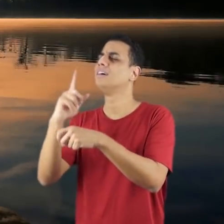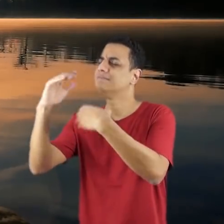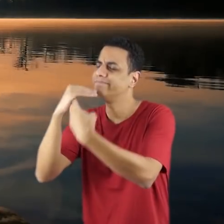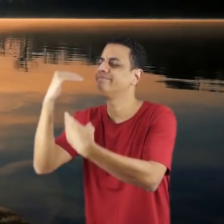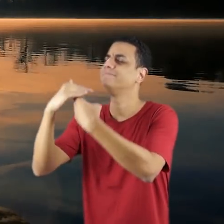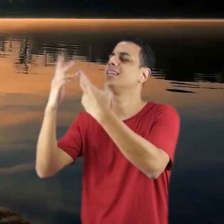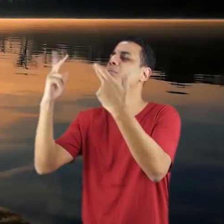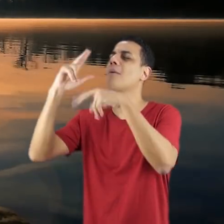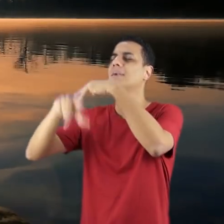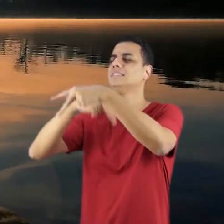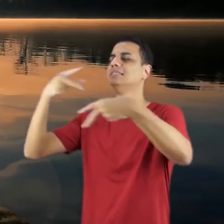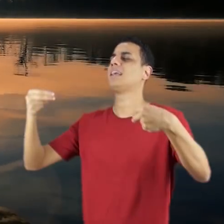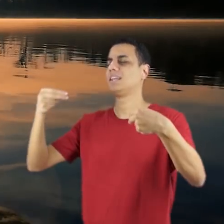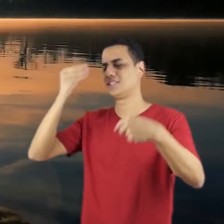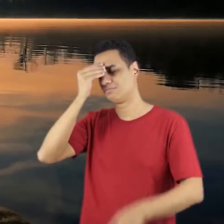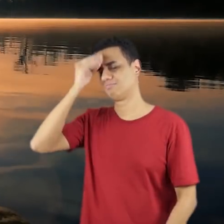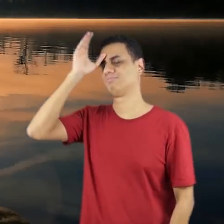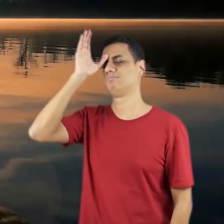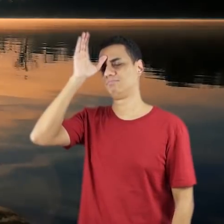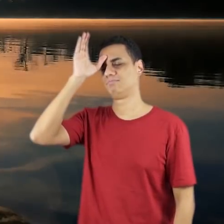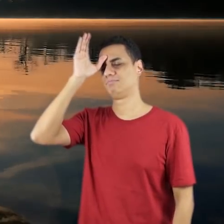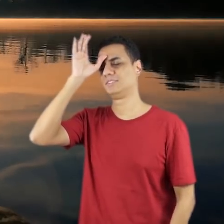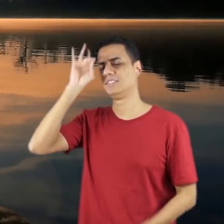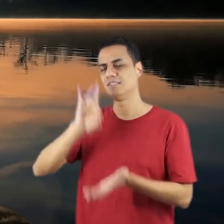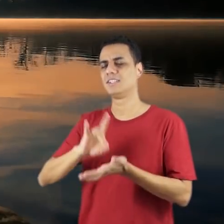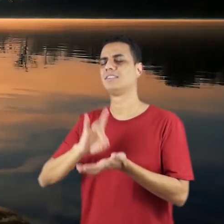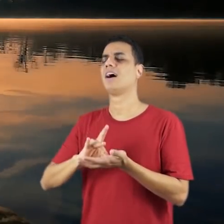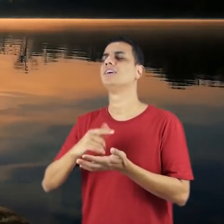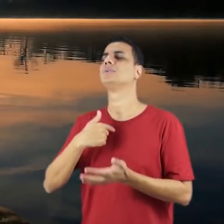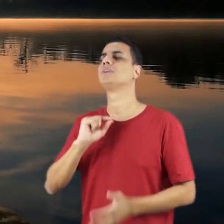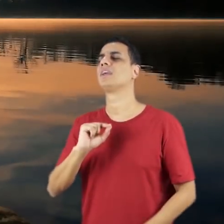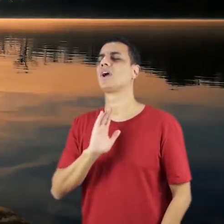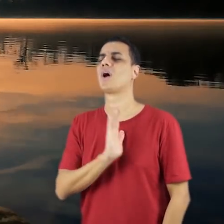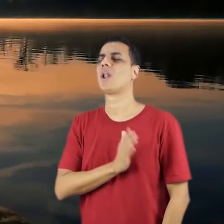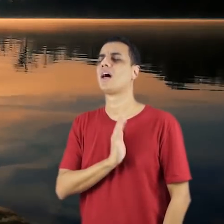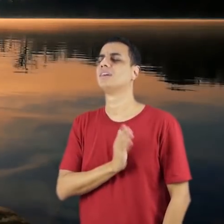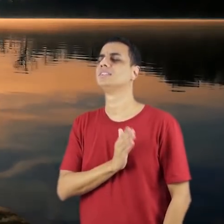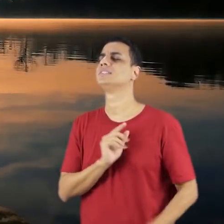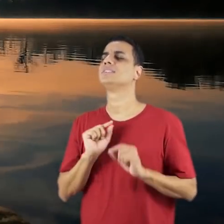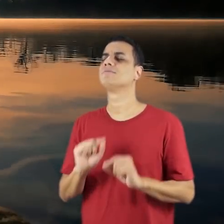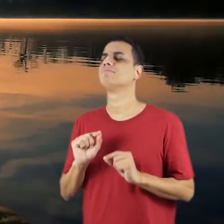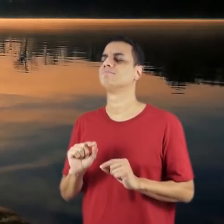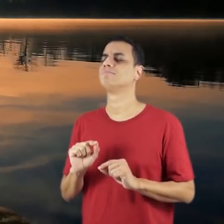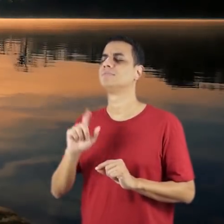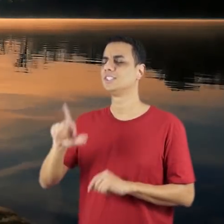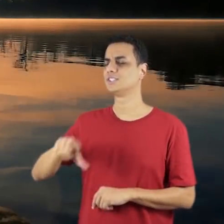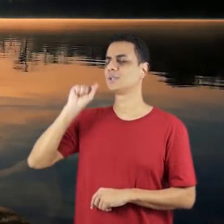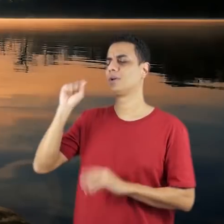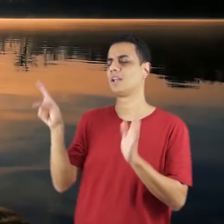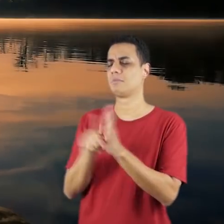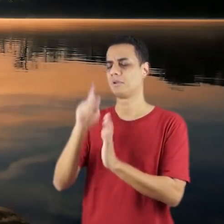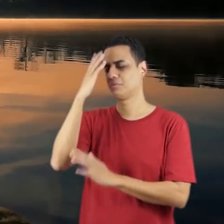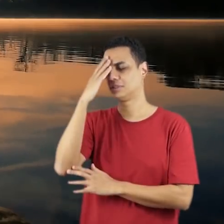seu filho. E que, acima de tudo, Deus, que eu possa guardar o meu coração e fazer uma escolha pela sabedoria